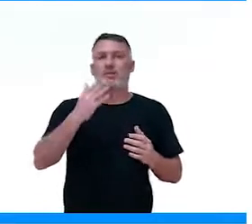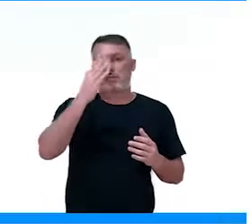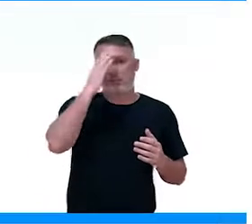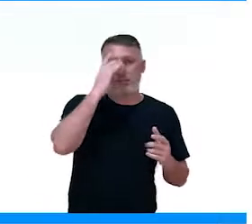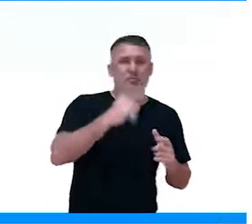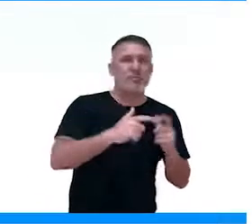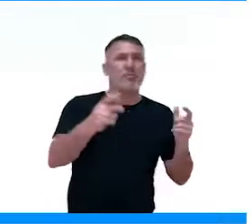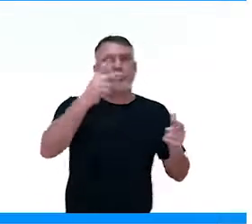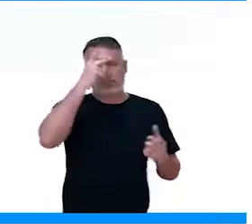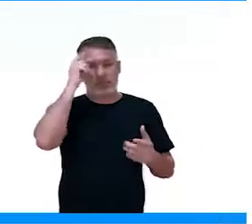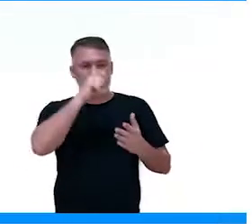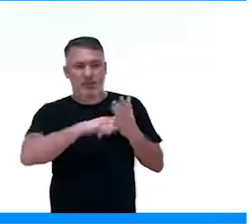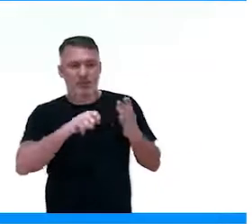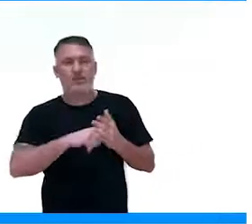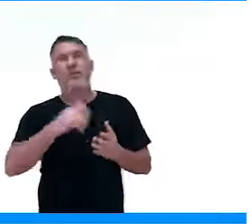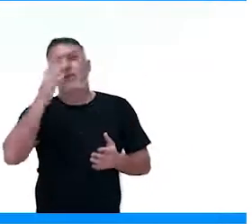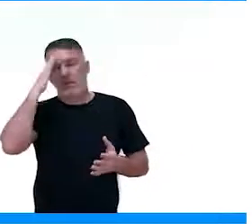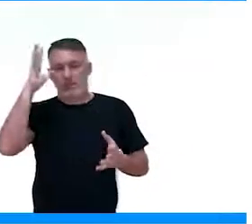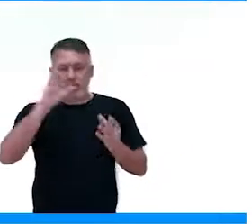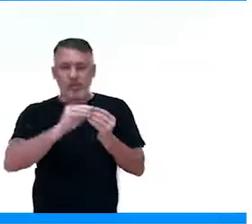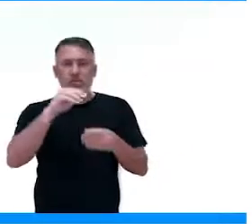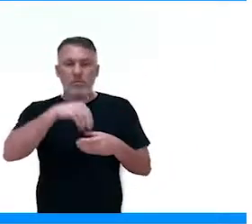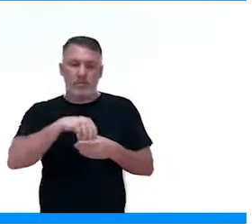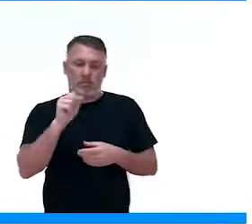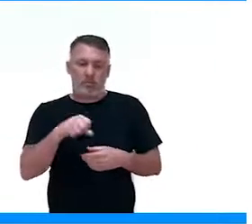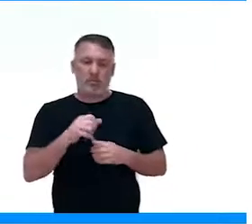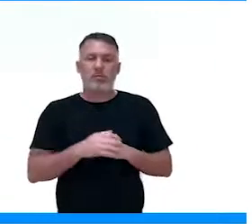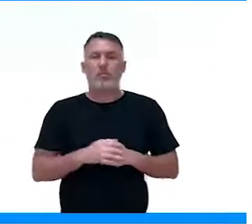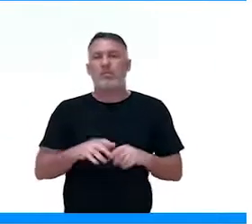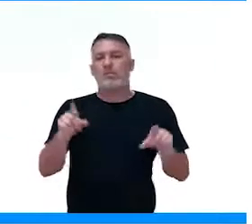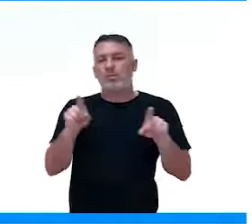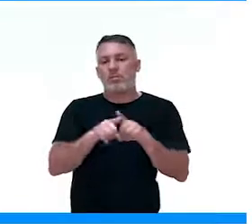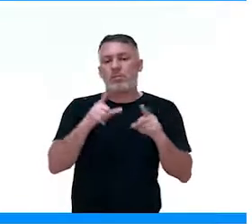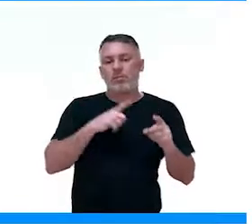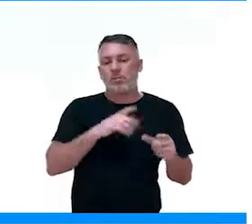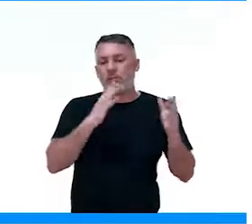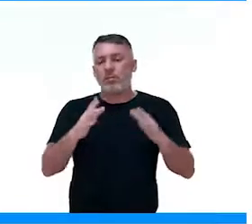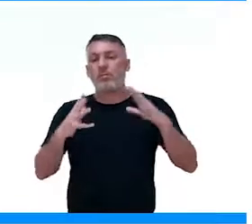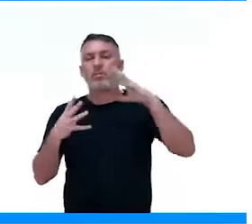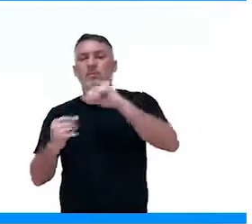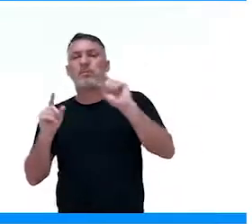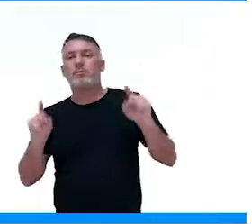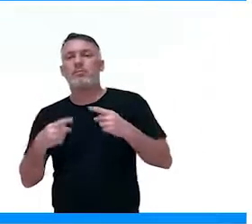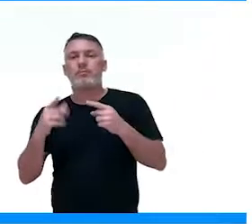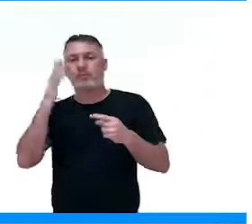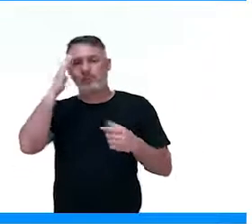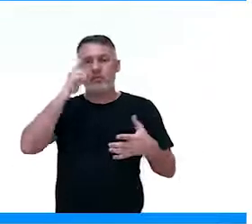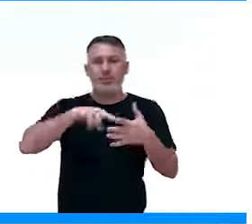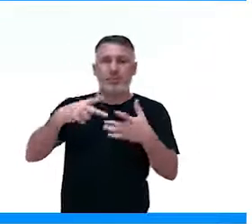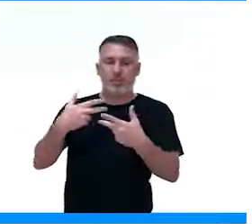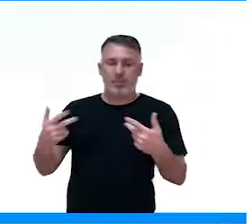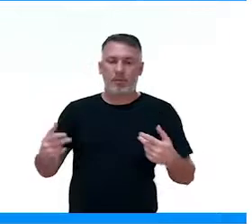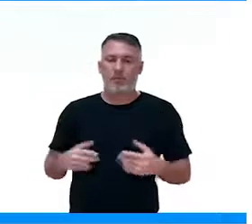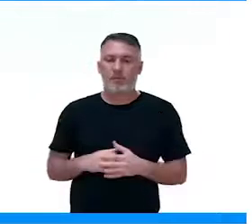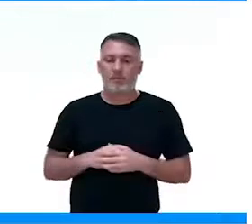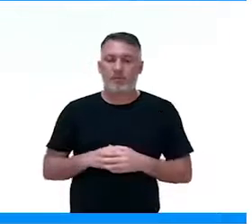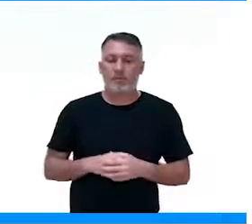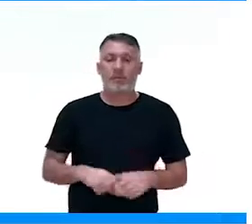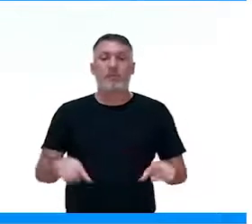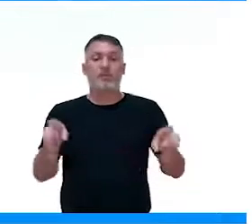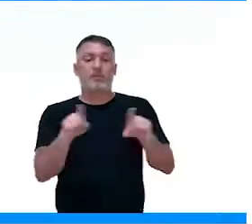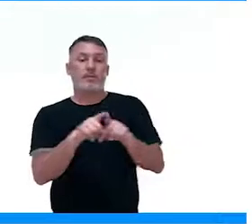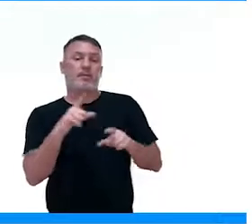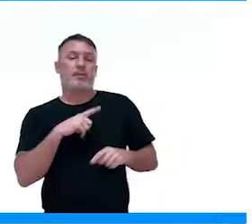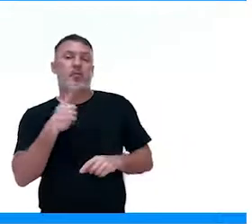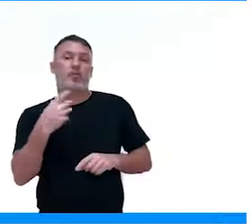Mas o universo do músico é uma linguagem bem peculiar. E tudo que o músico precisa saber está na partitura. Aqui